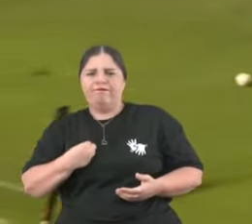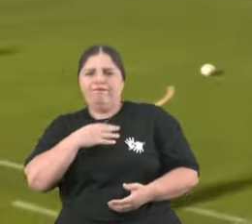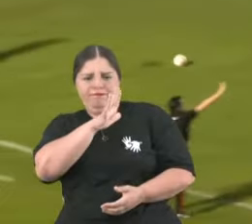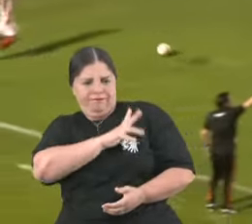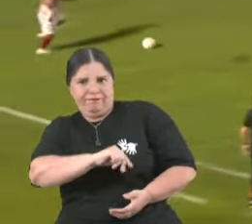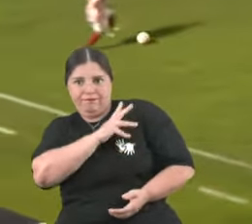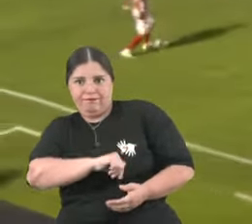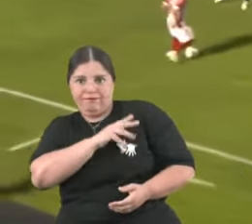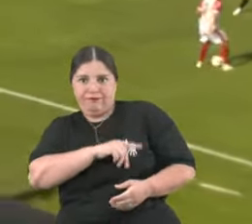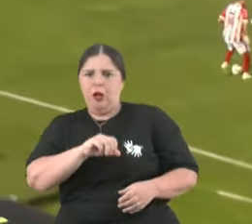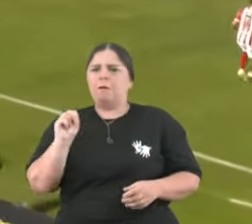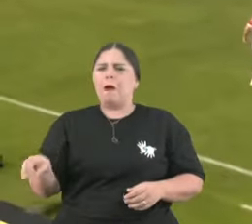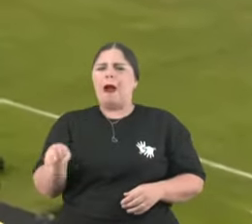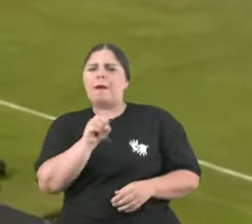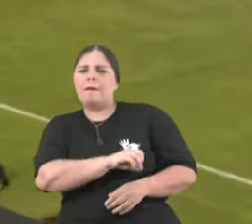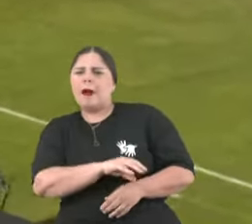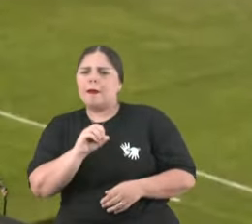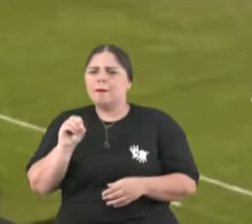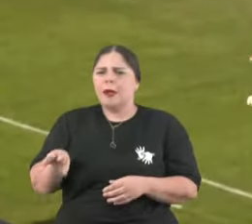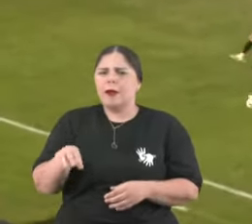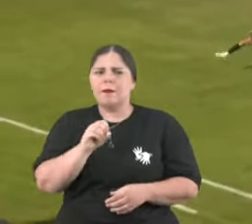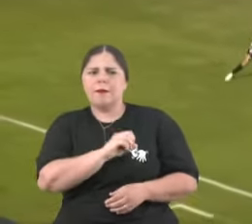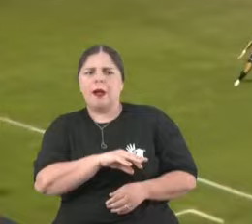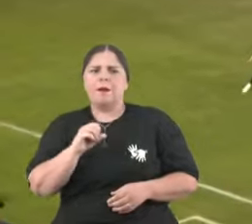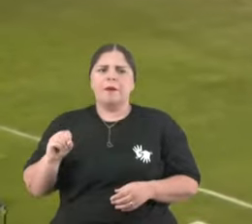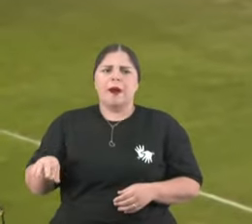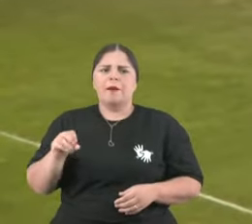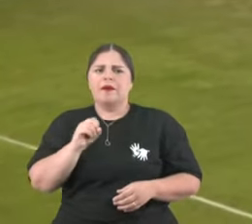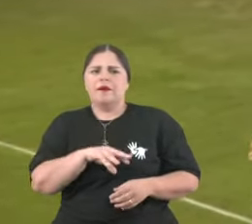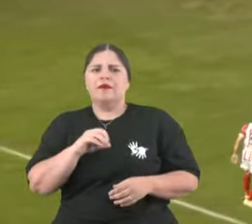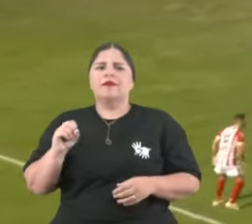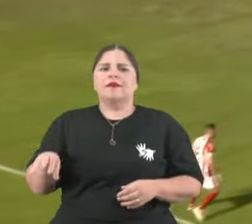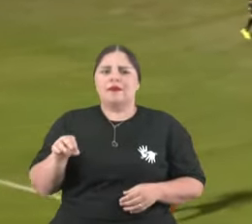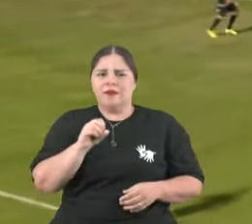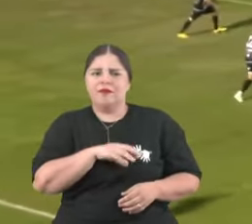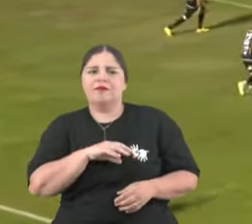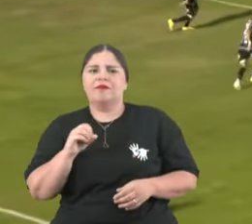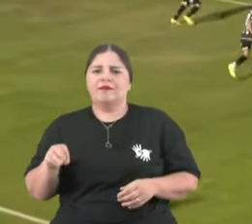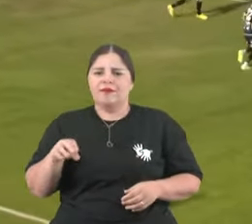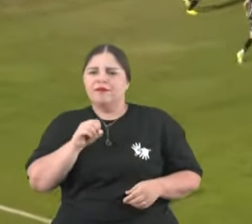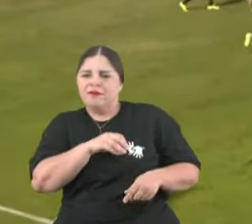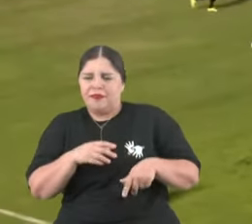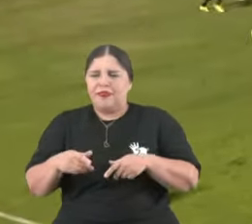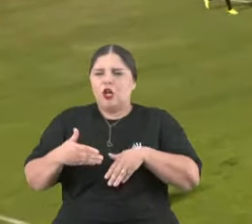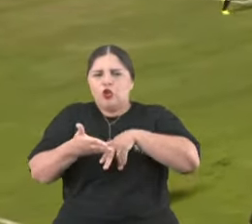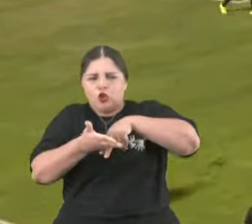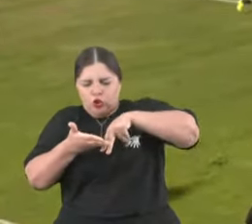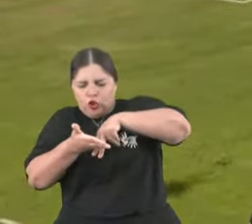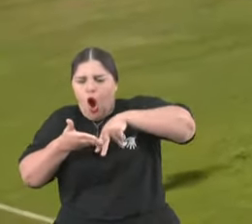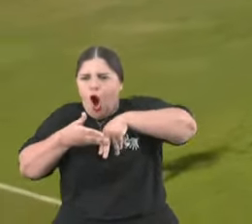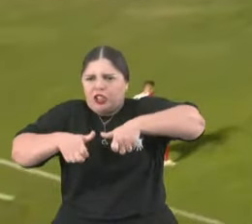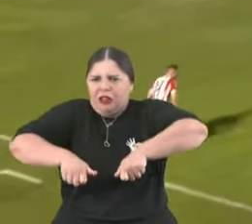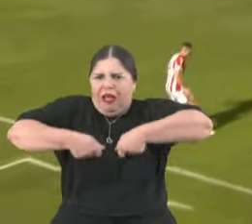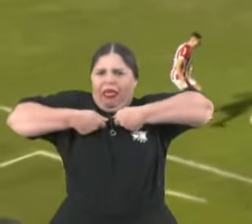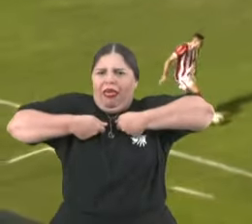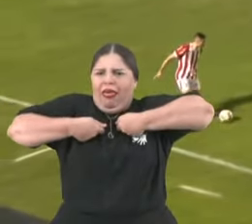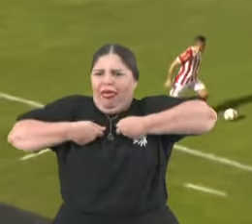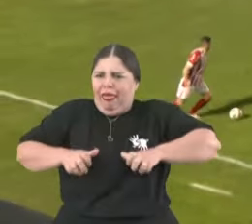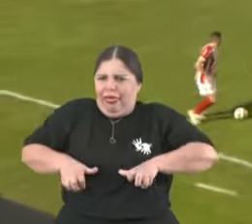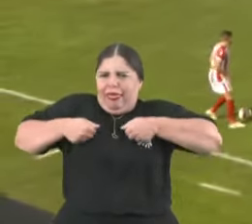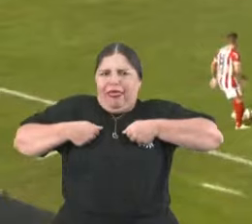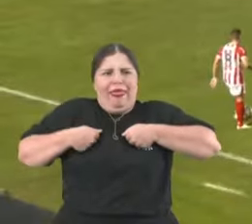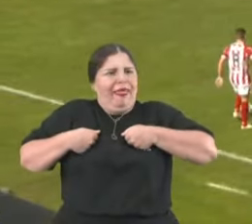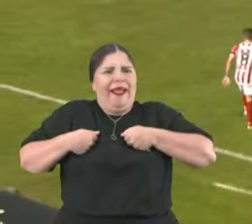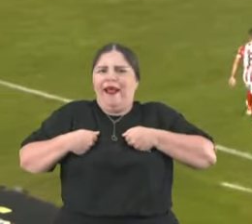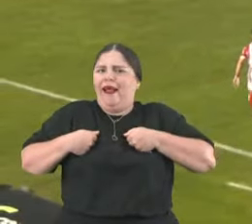Nesse negócio de arregaçar o short, né? Levantar o short. E queria ver como é que os nossos intérpretes de